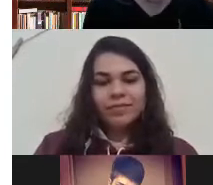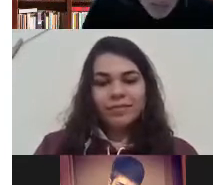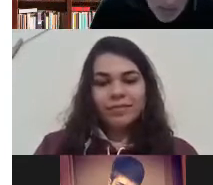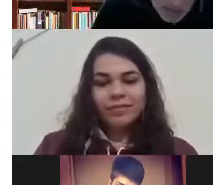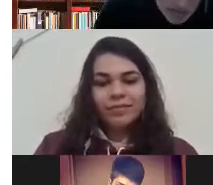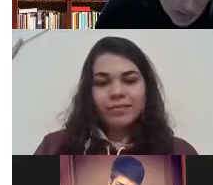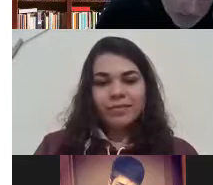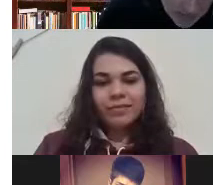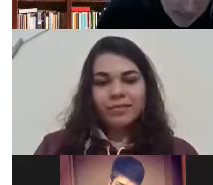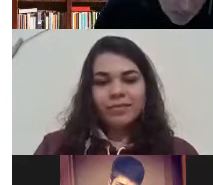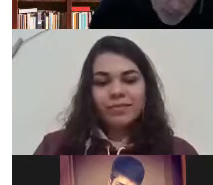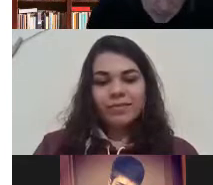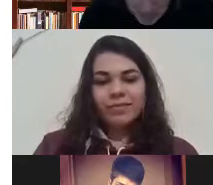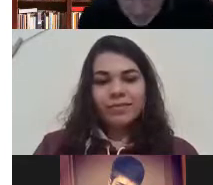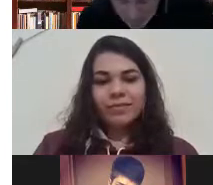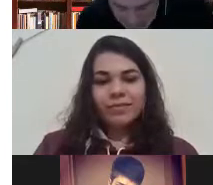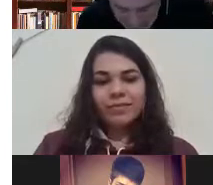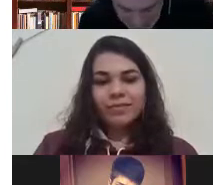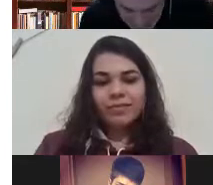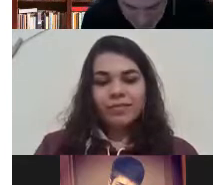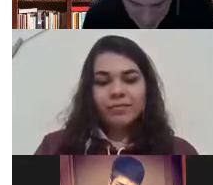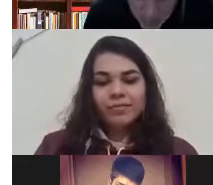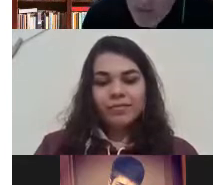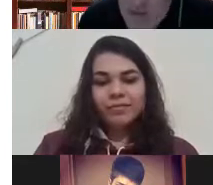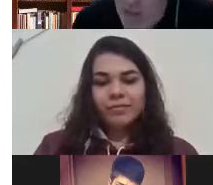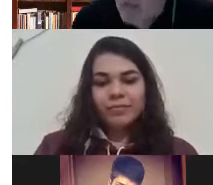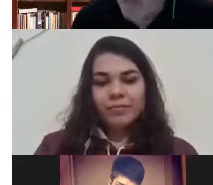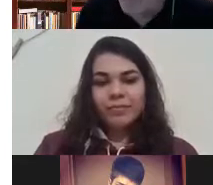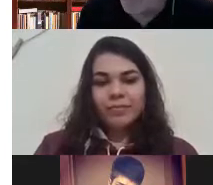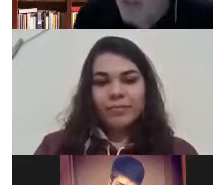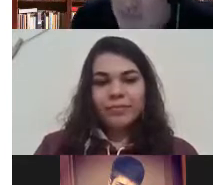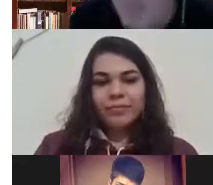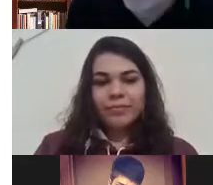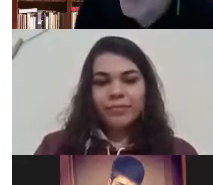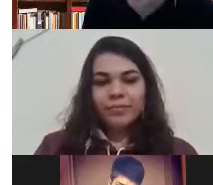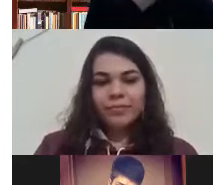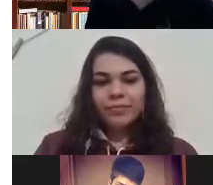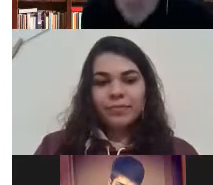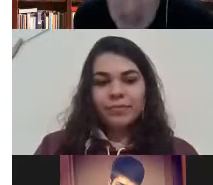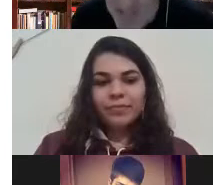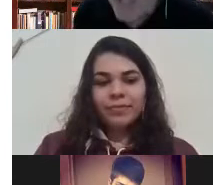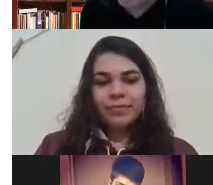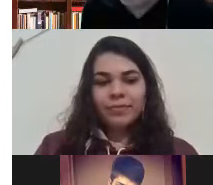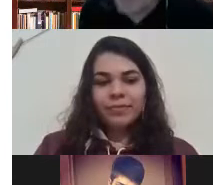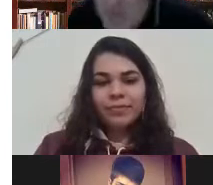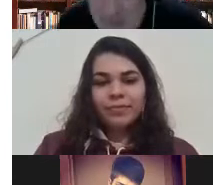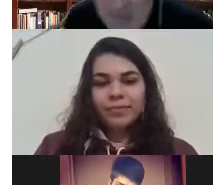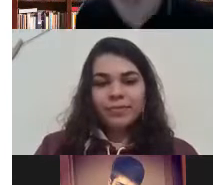capacidade, enfim. E, inclusive, quando teve a crise hídrica, eles estavam até pensando em transformar ele em potável.